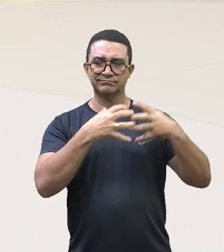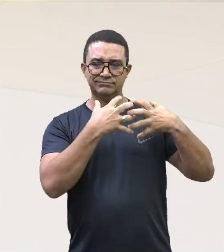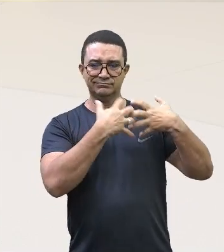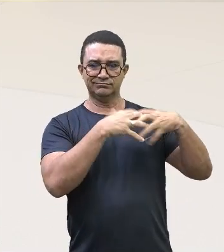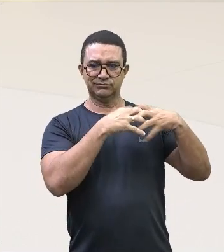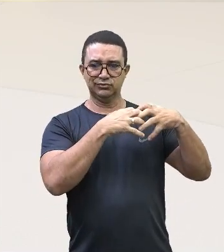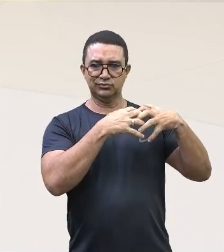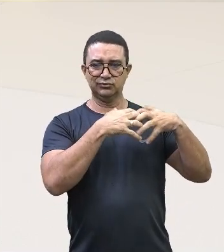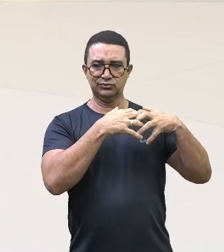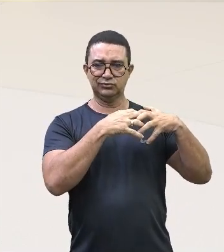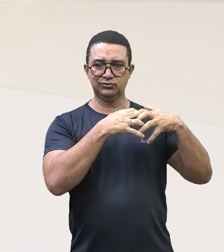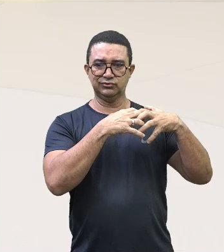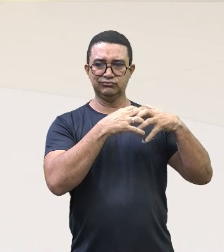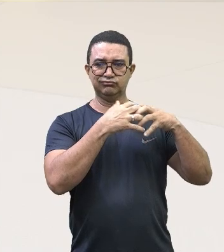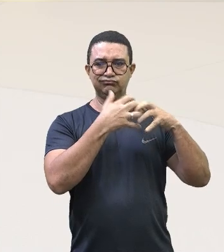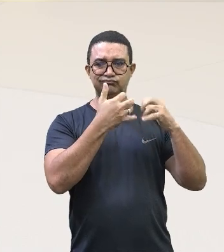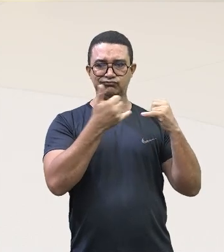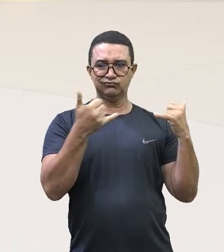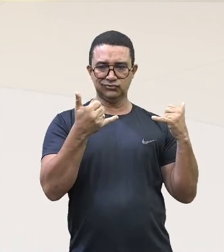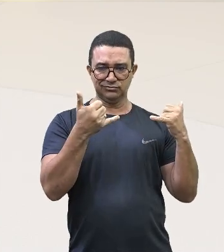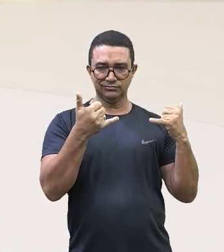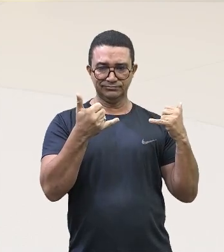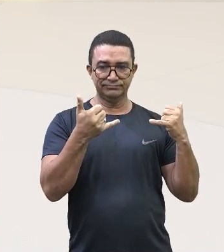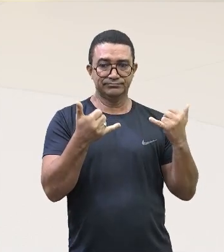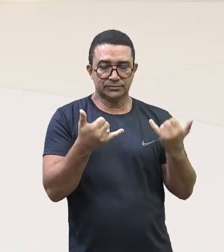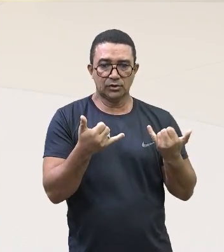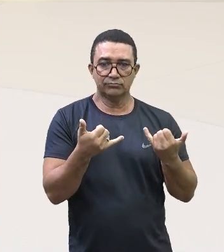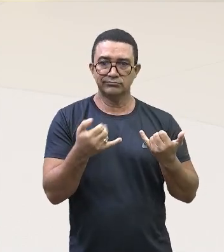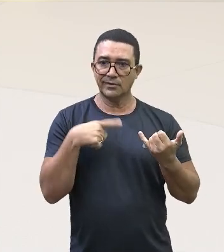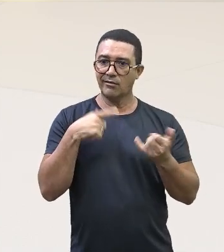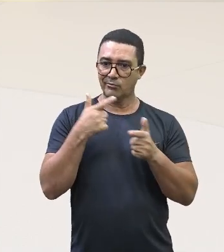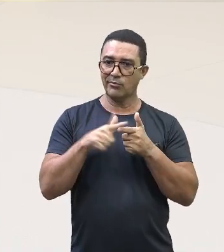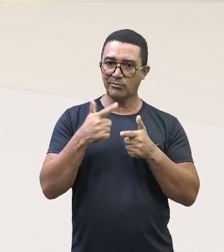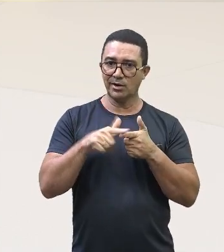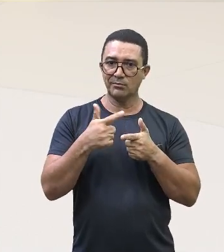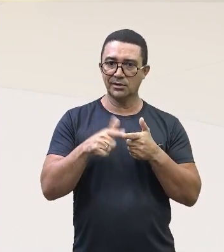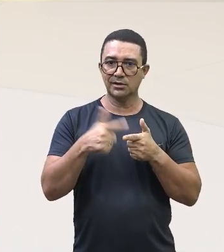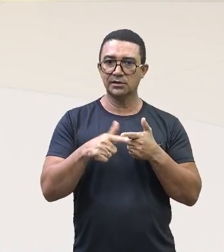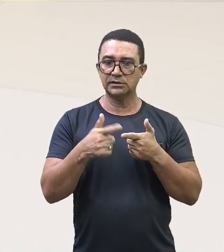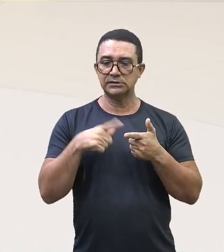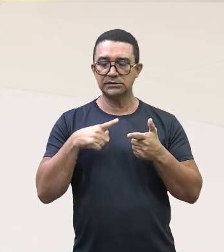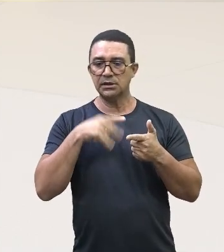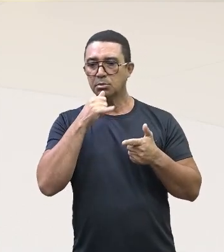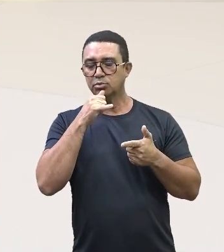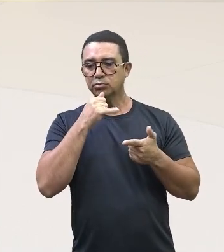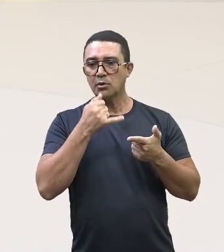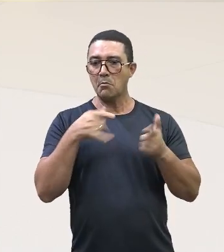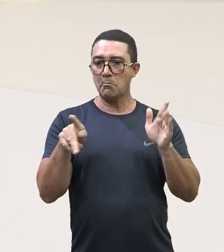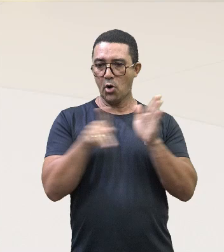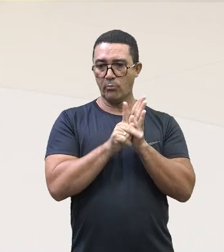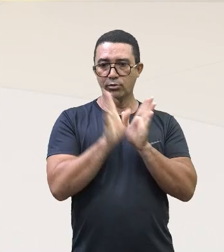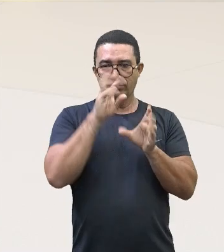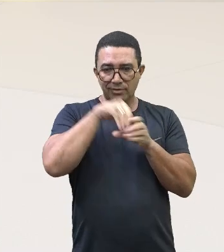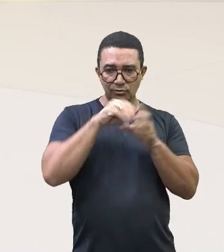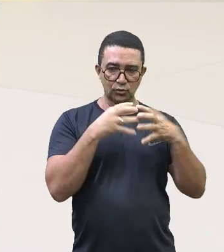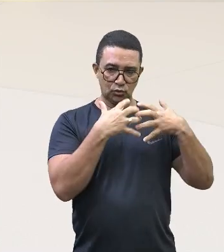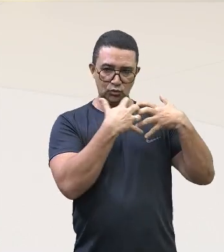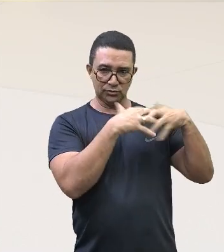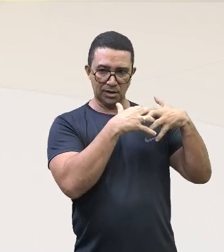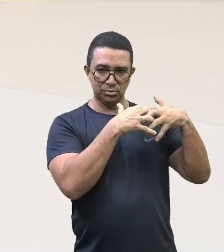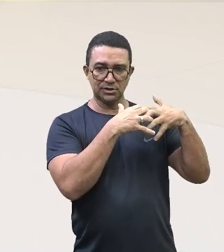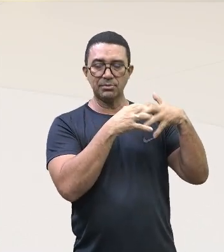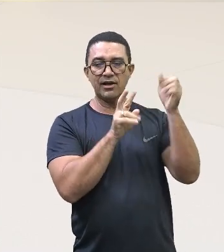vascular cerebral faz parte dessas doenças cerebrovasculares. Tem a ver ali com o órgão cérebro e também com os